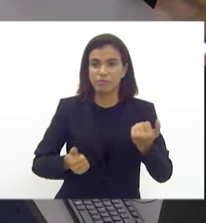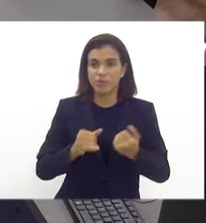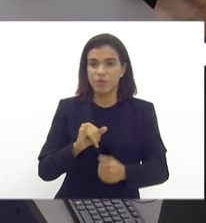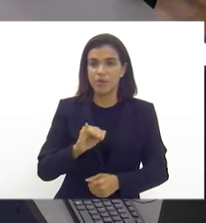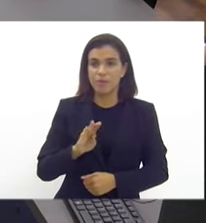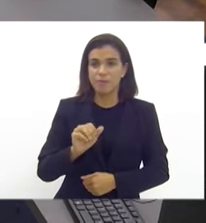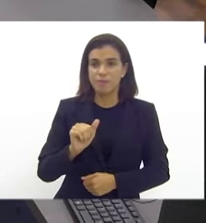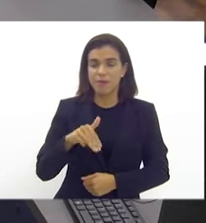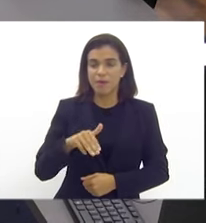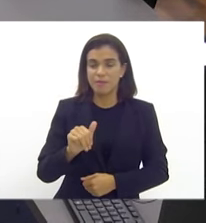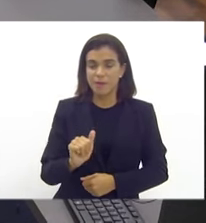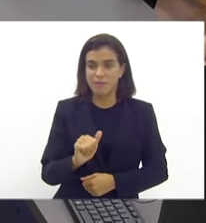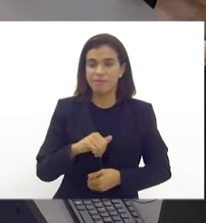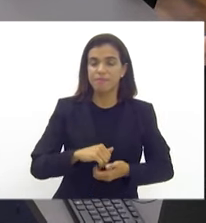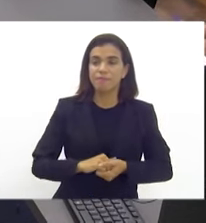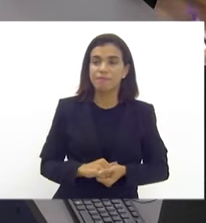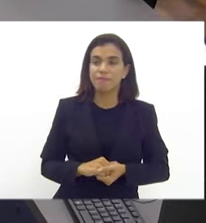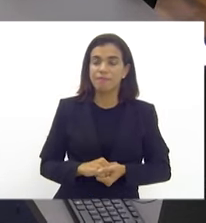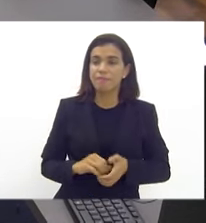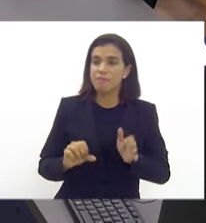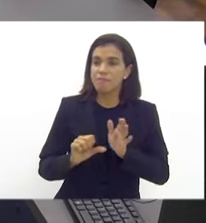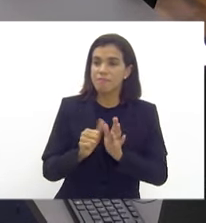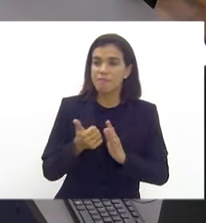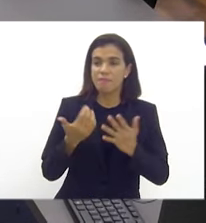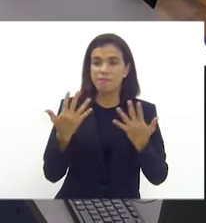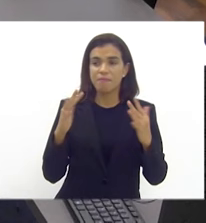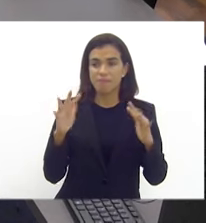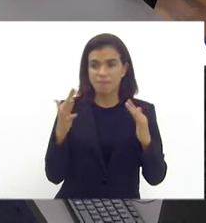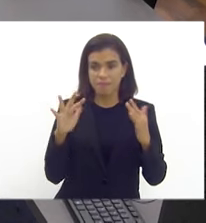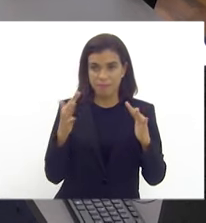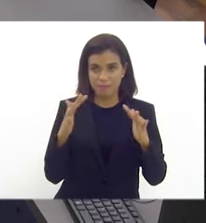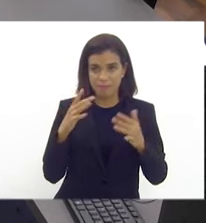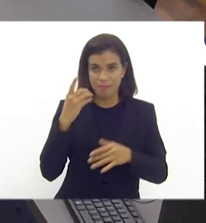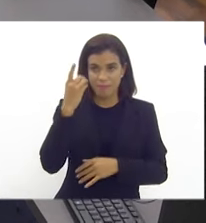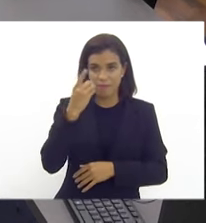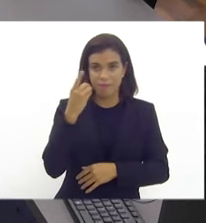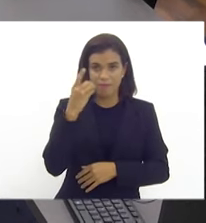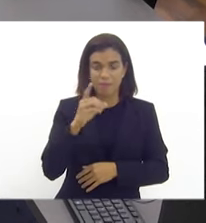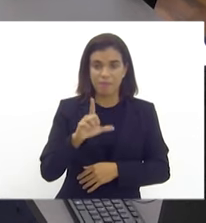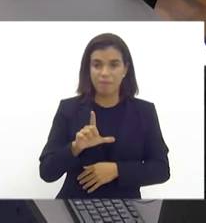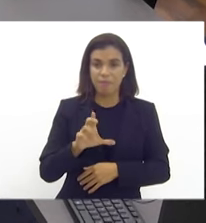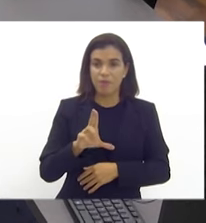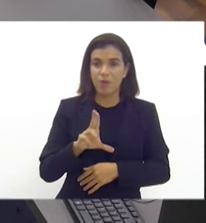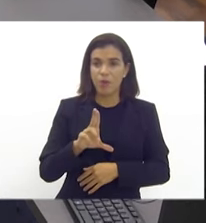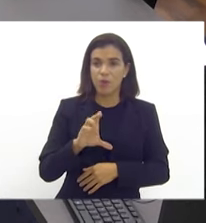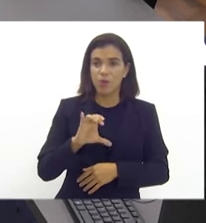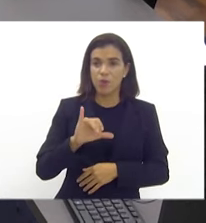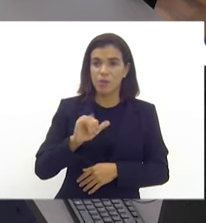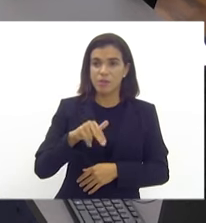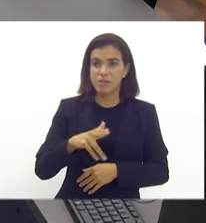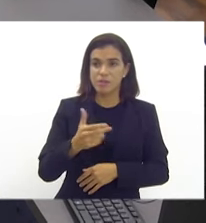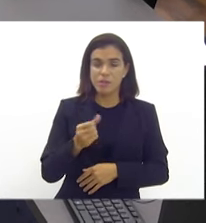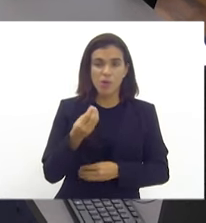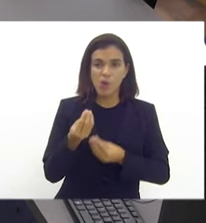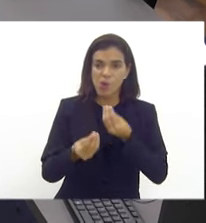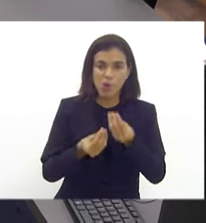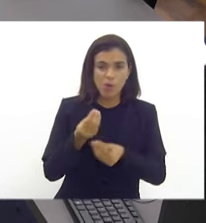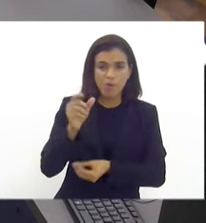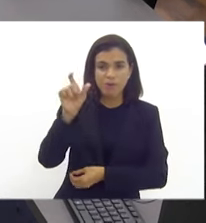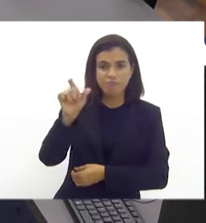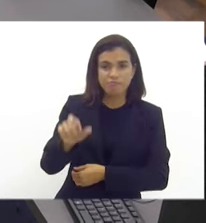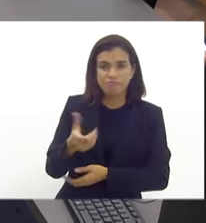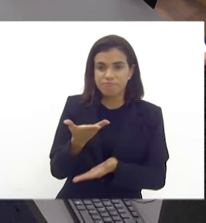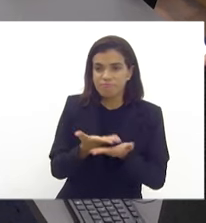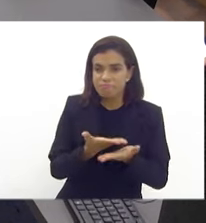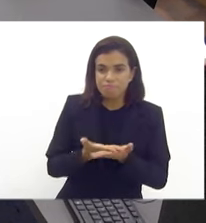Leonardo Farias quero aqui primeiro parabenizar né a deputada Lucinha como a senora vem estudando a matéria como a senhora vem se